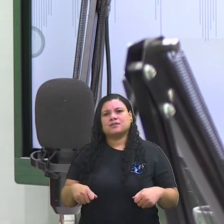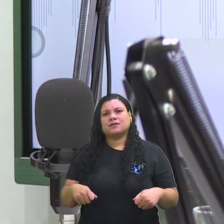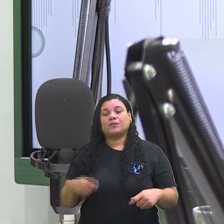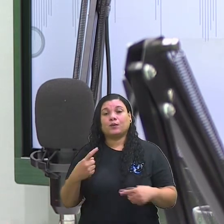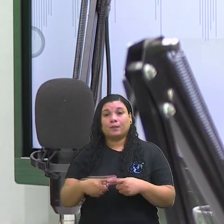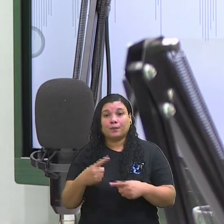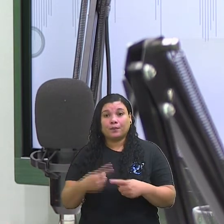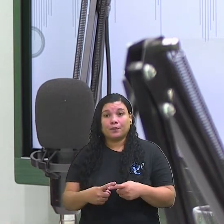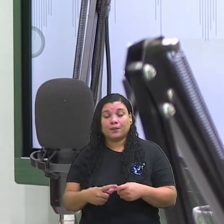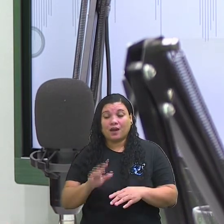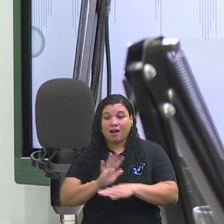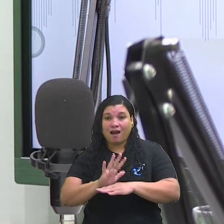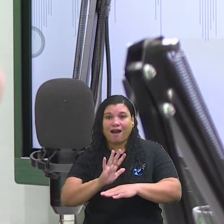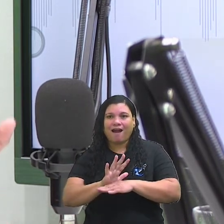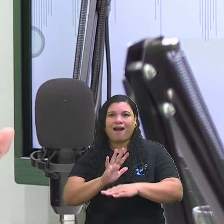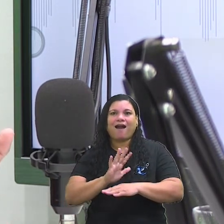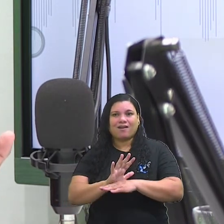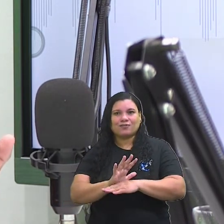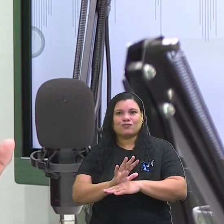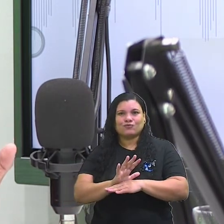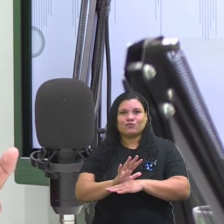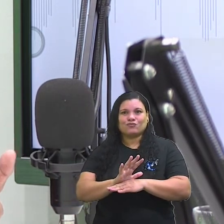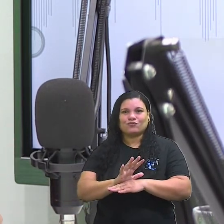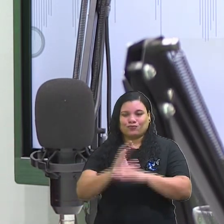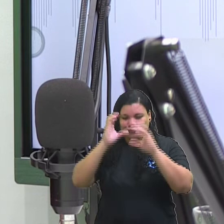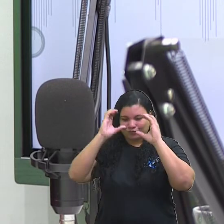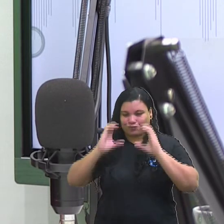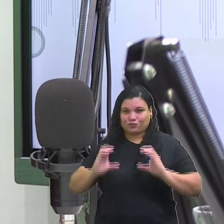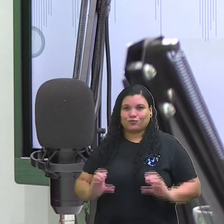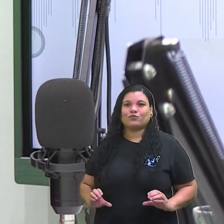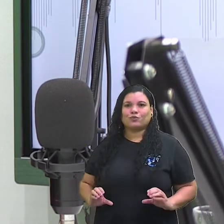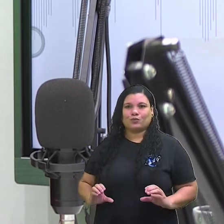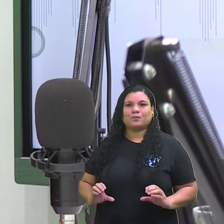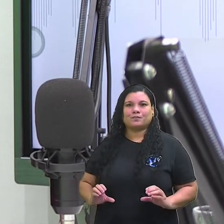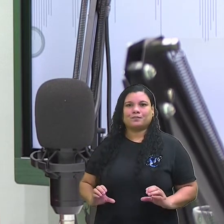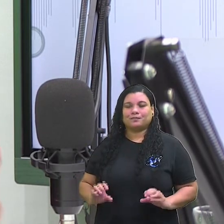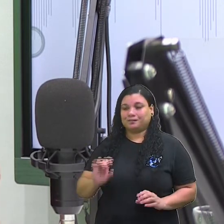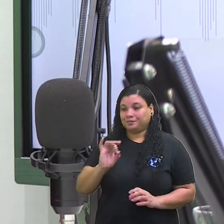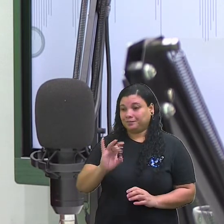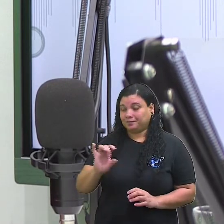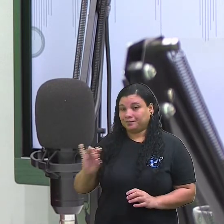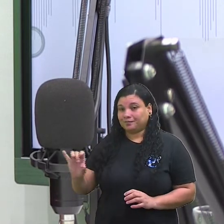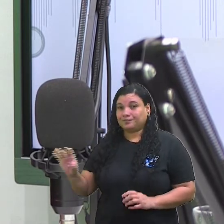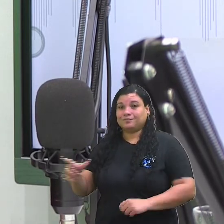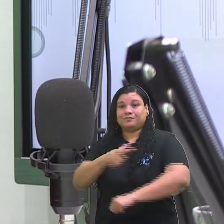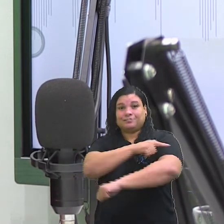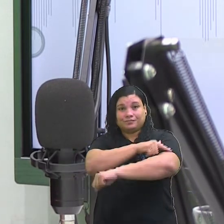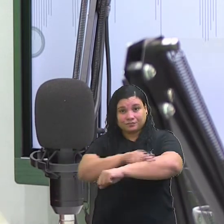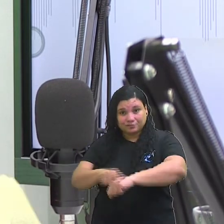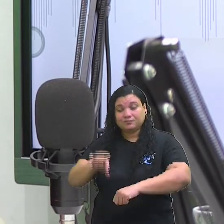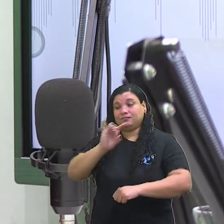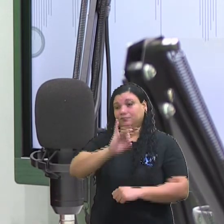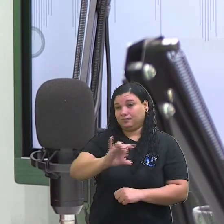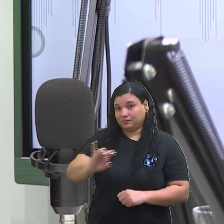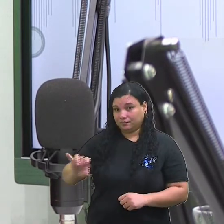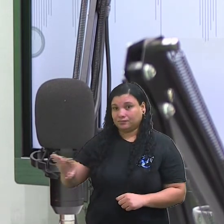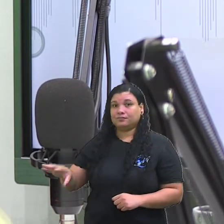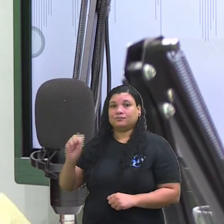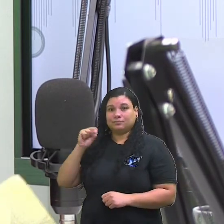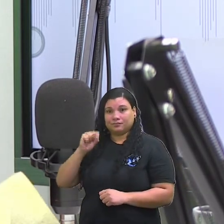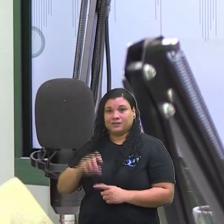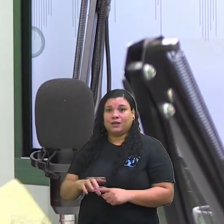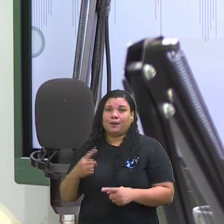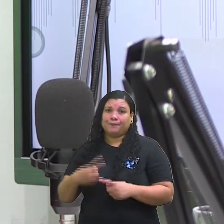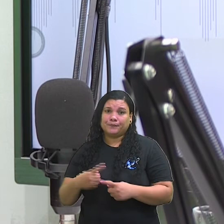então, eles tentam compensar estas ausências com sim. O filho pede uma coisa, sim. Pede outra